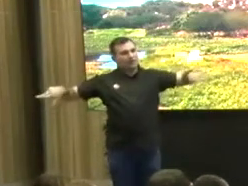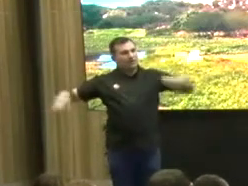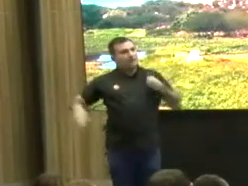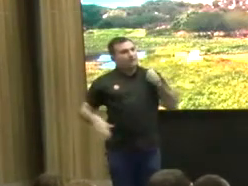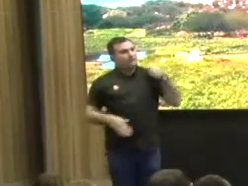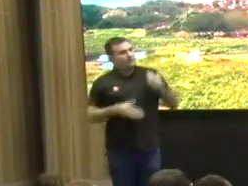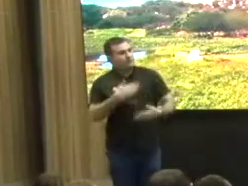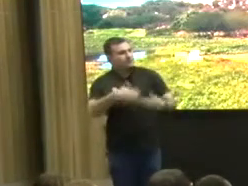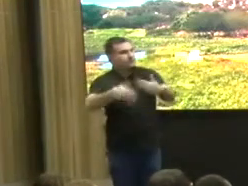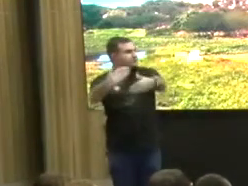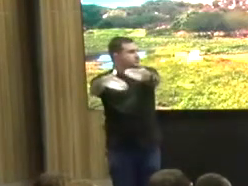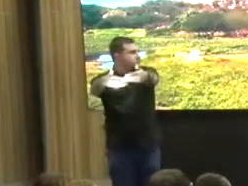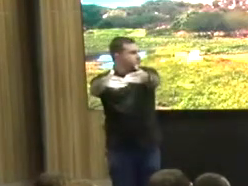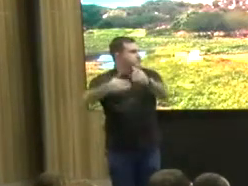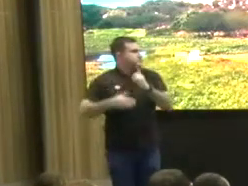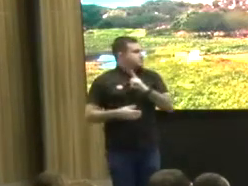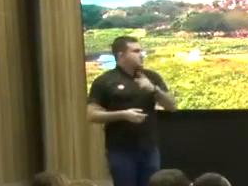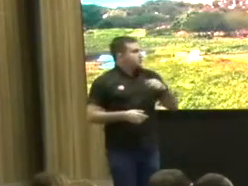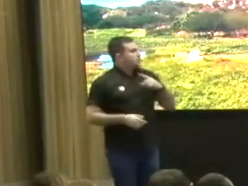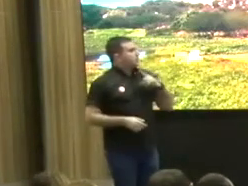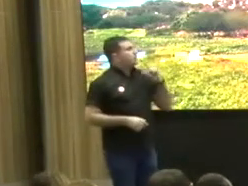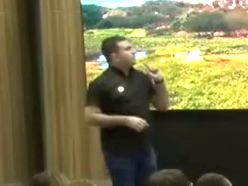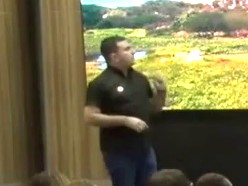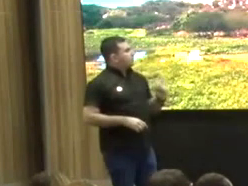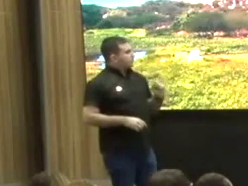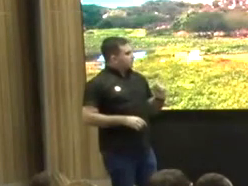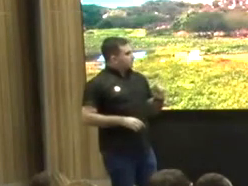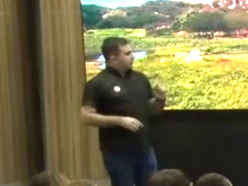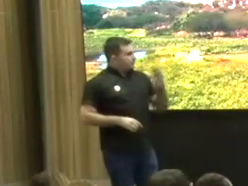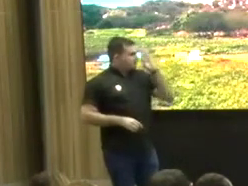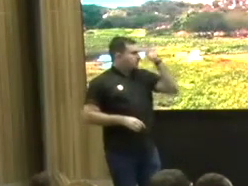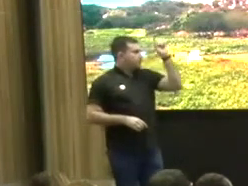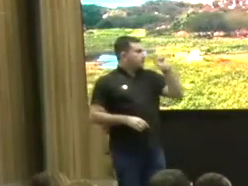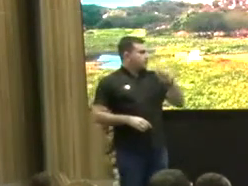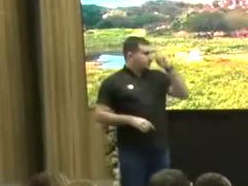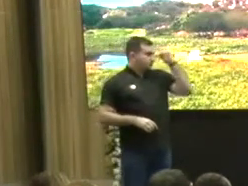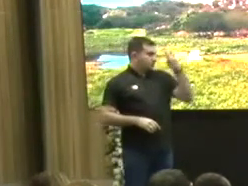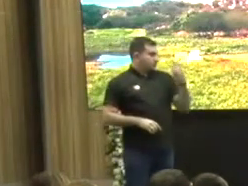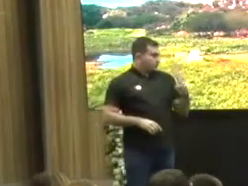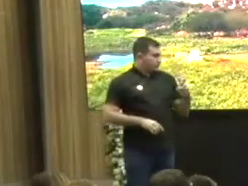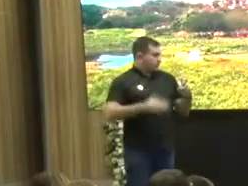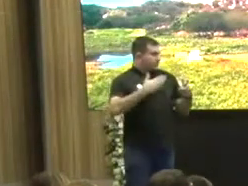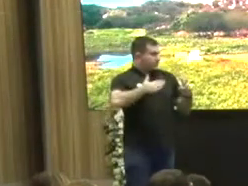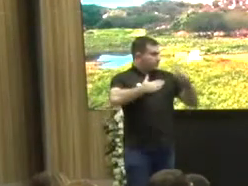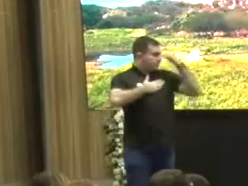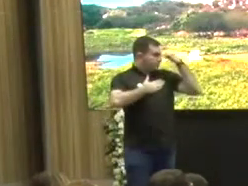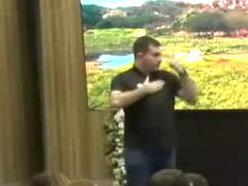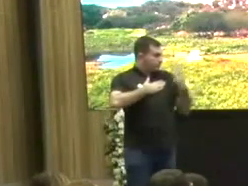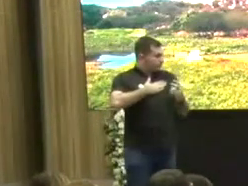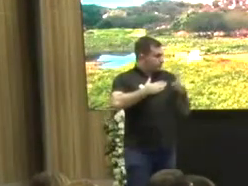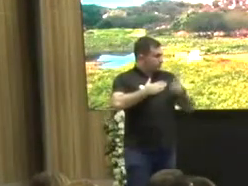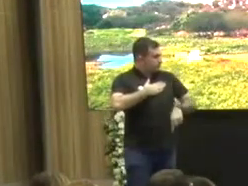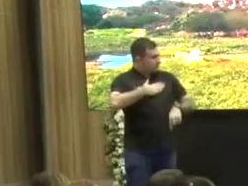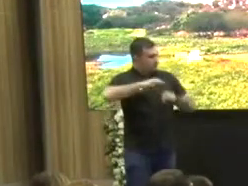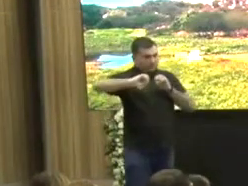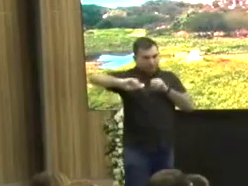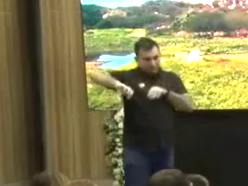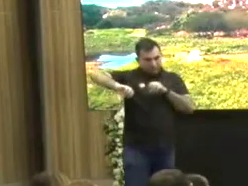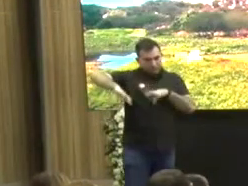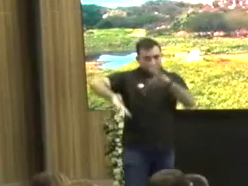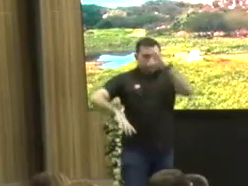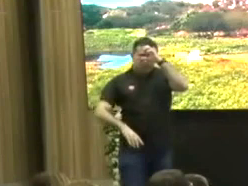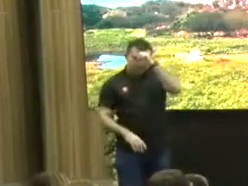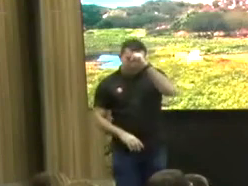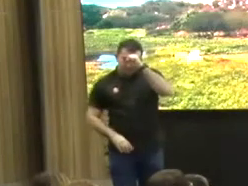vida, né, de que nós vamos ter, é a cultura. E para mim a cultura, educação, é aprendizagem de